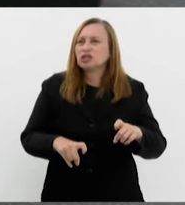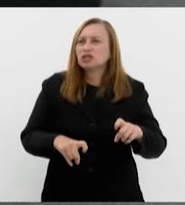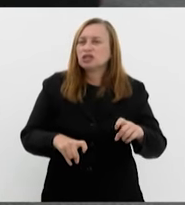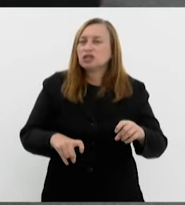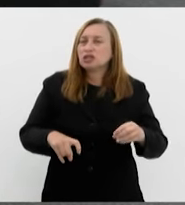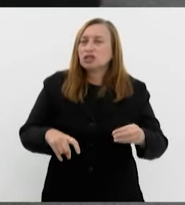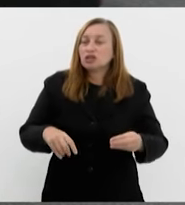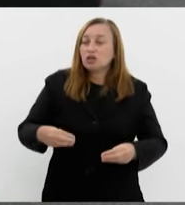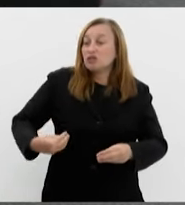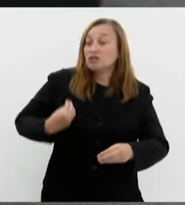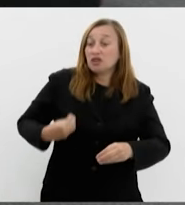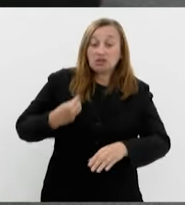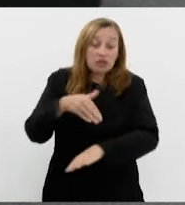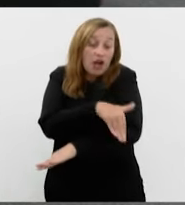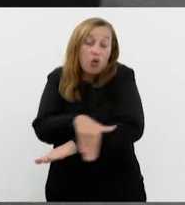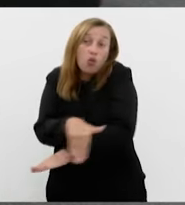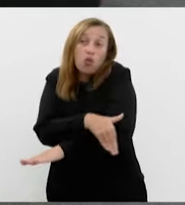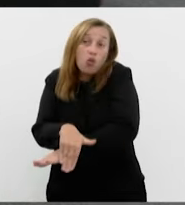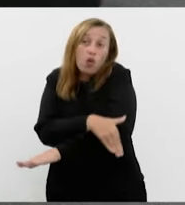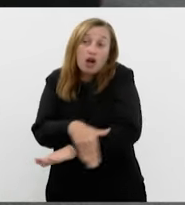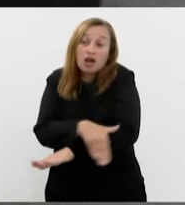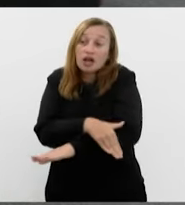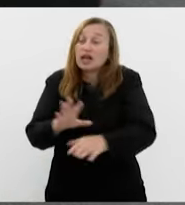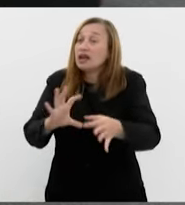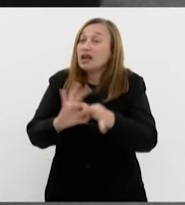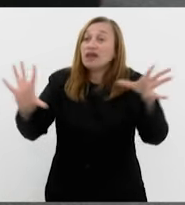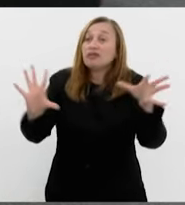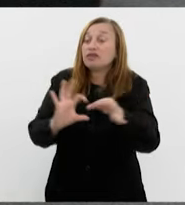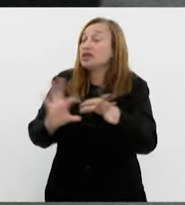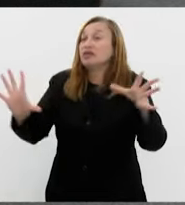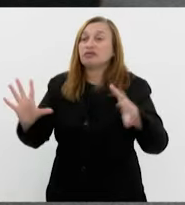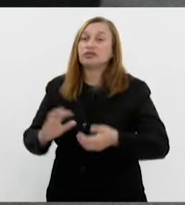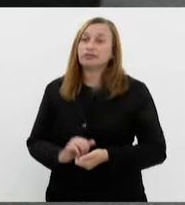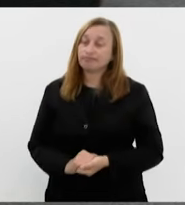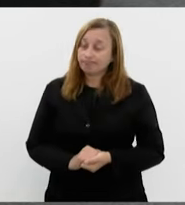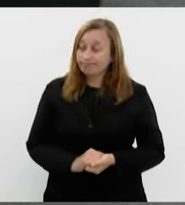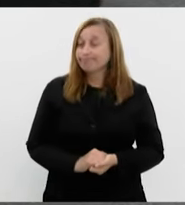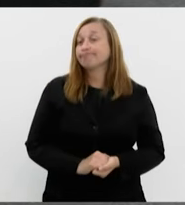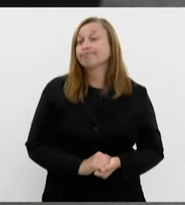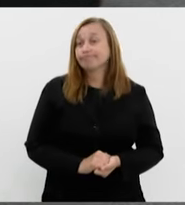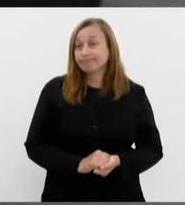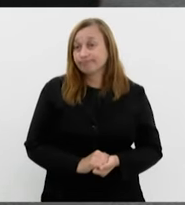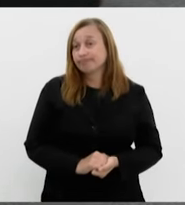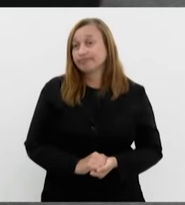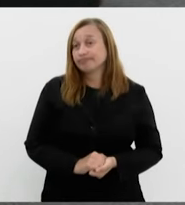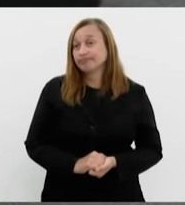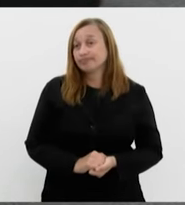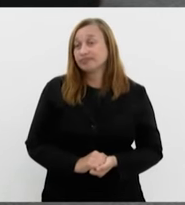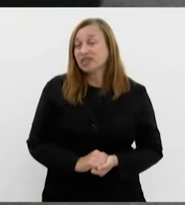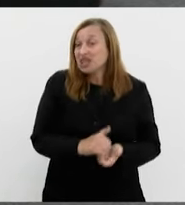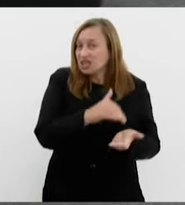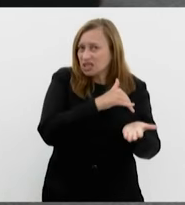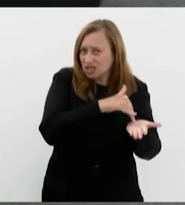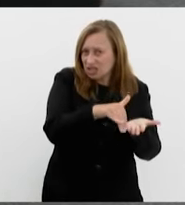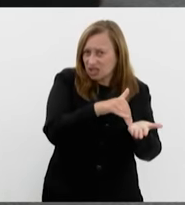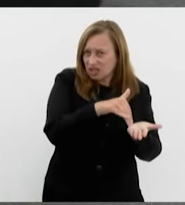ruas, transitando entre a população de bem. E a